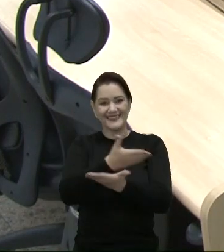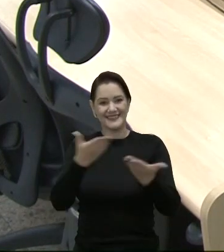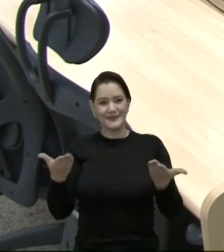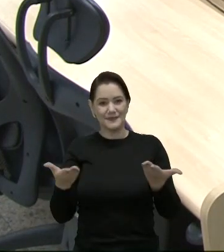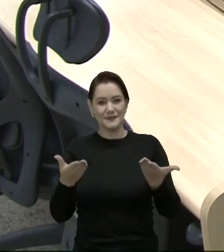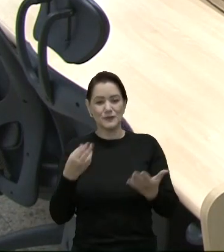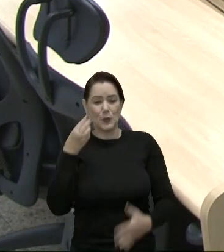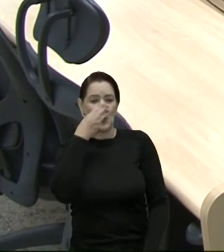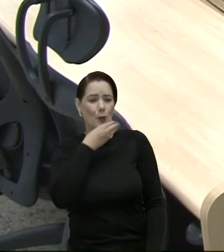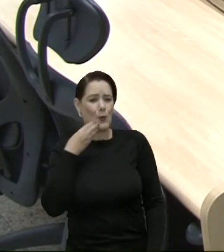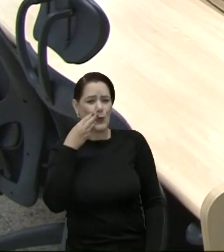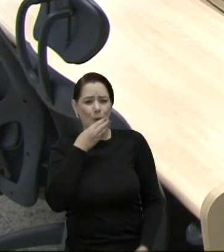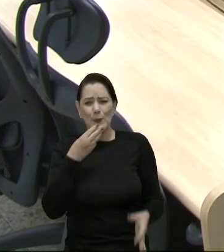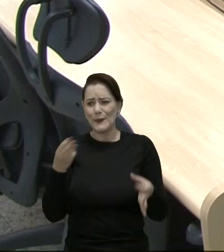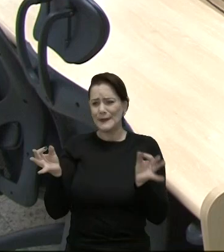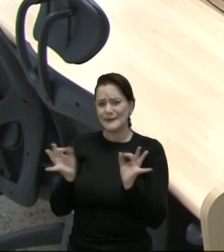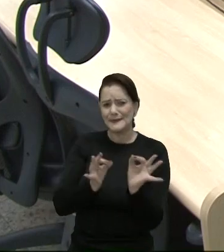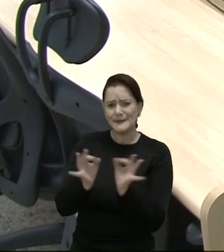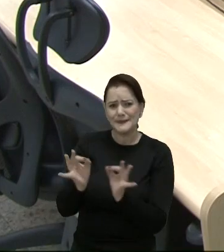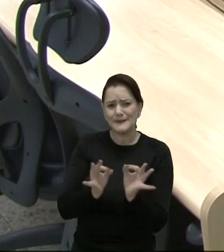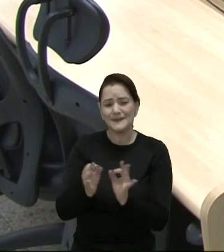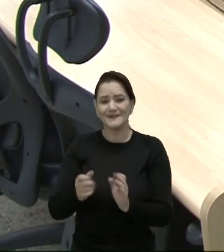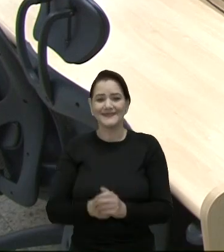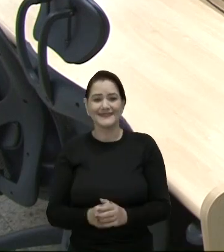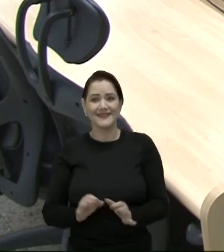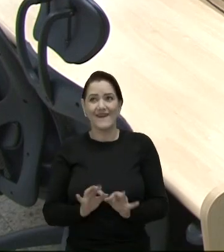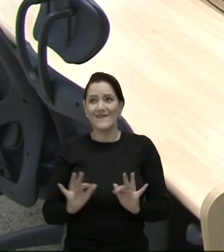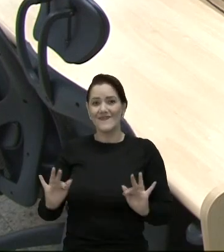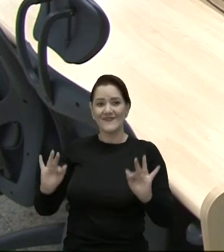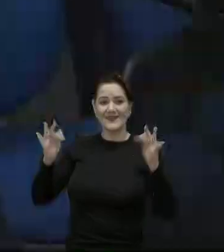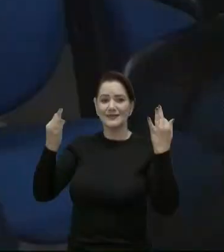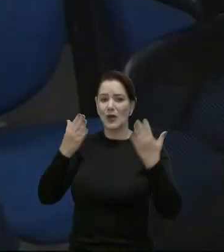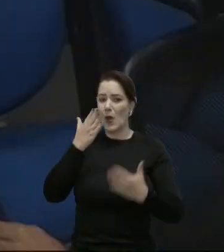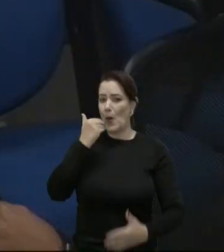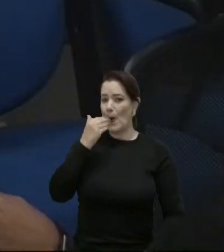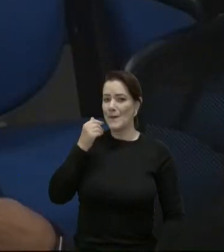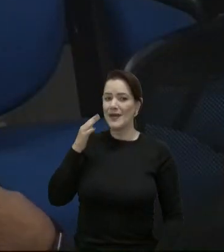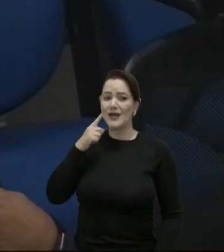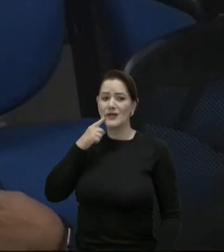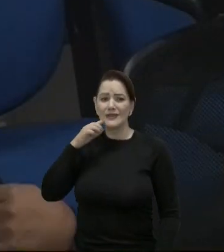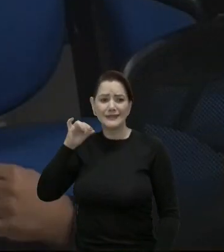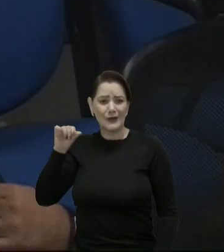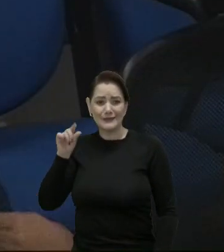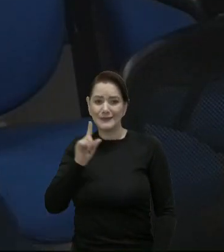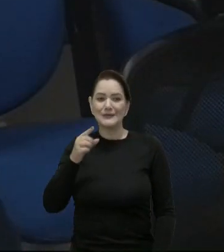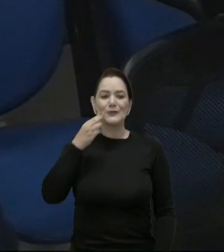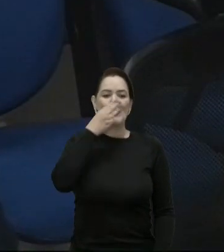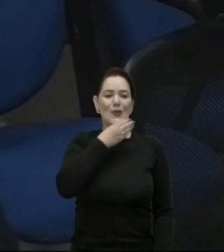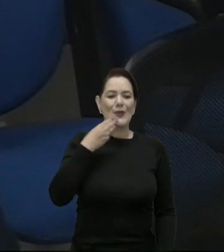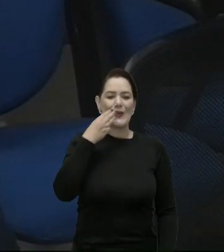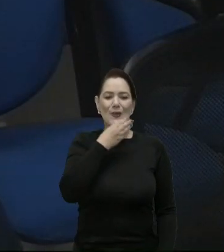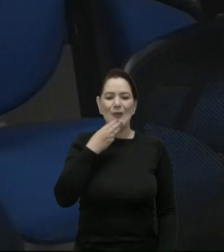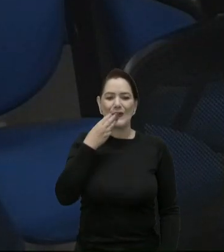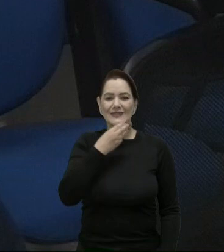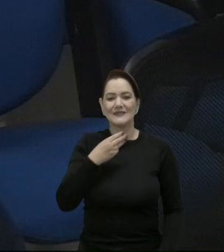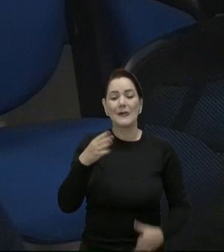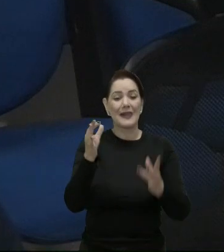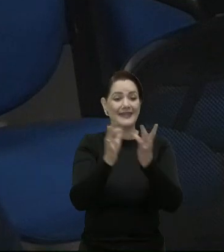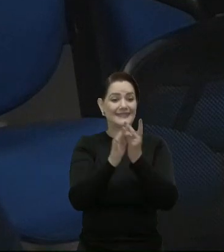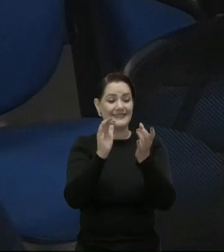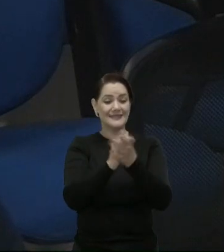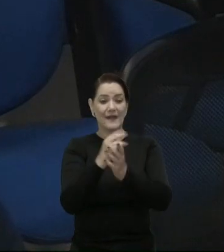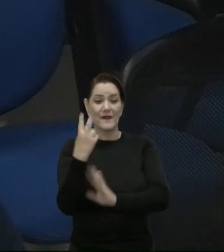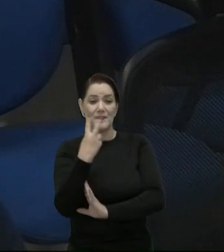Confeitaria, doce. Em festas eu não comia muito salgadinho, mas doce eu adoro. Casada, tem dois